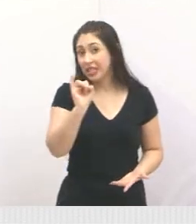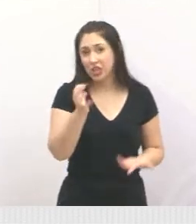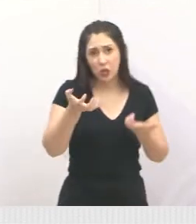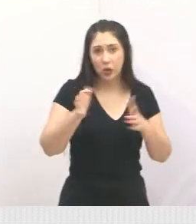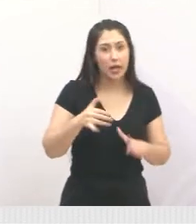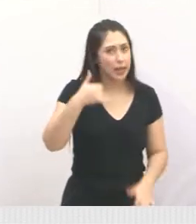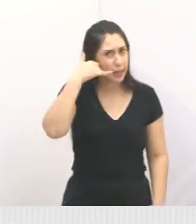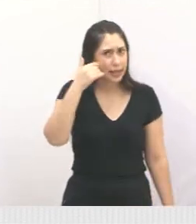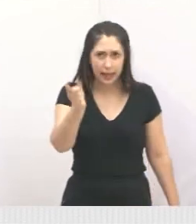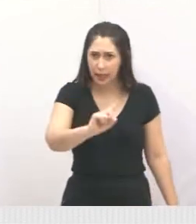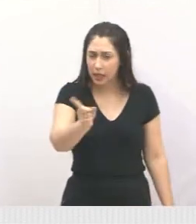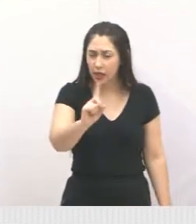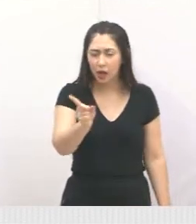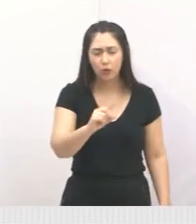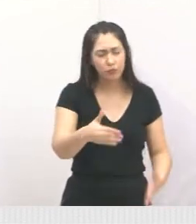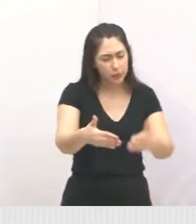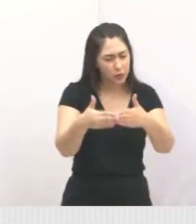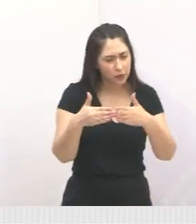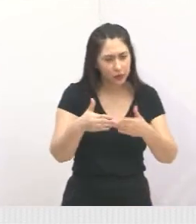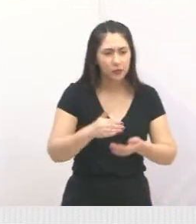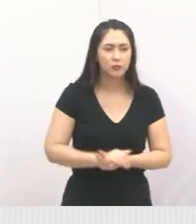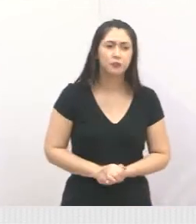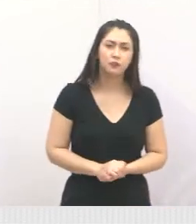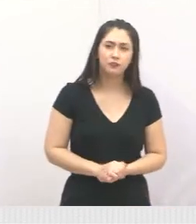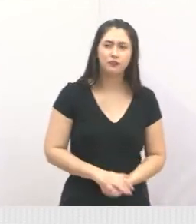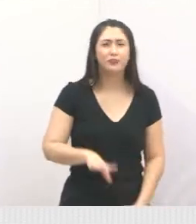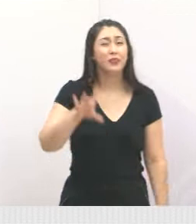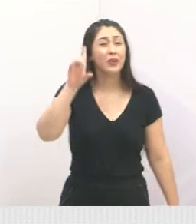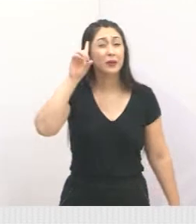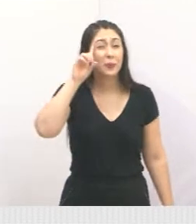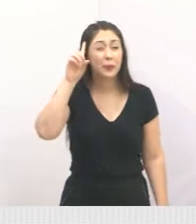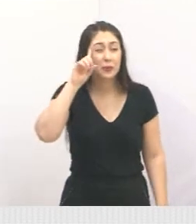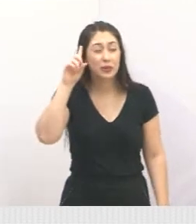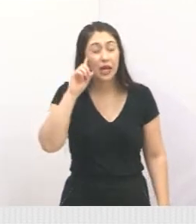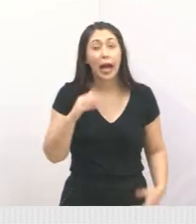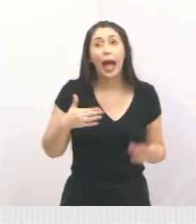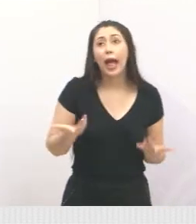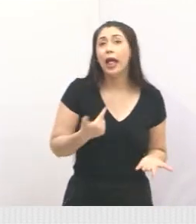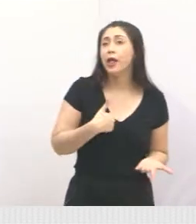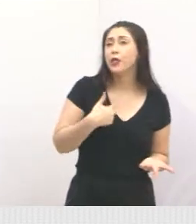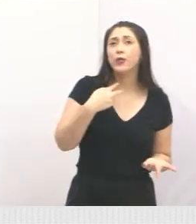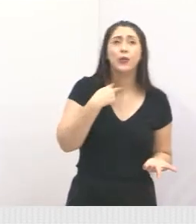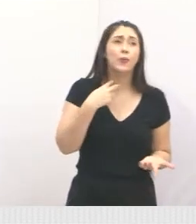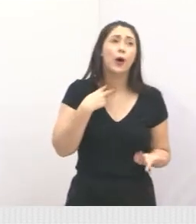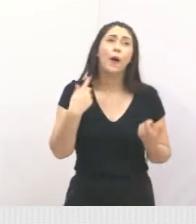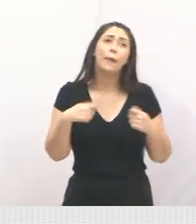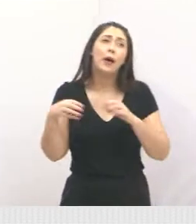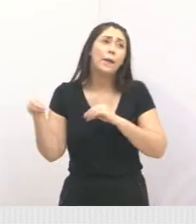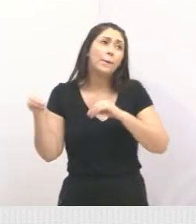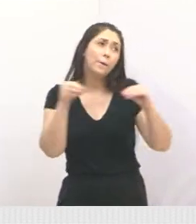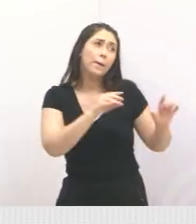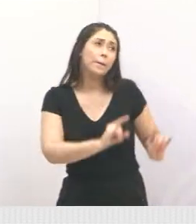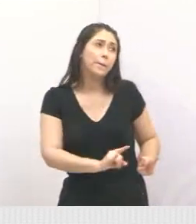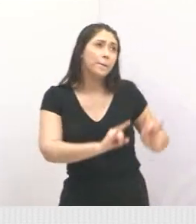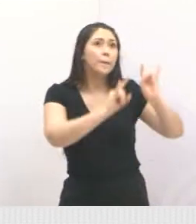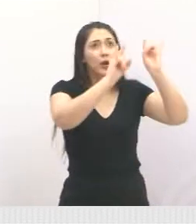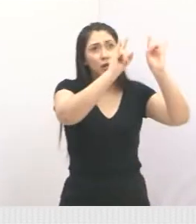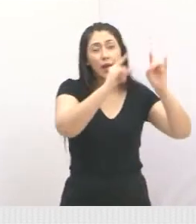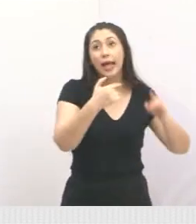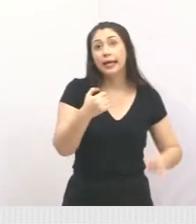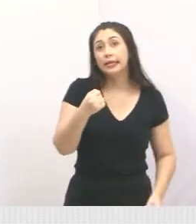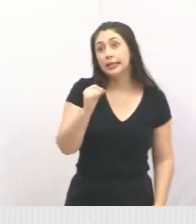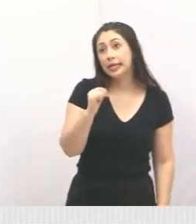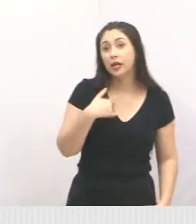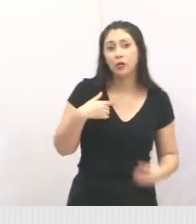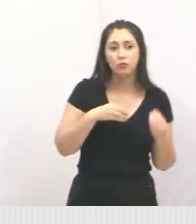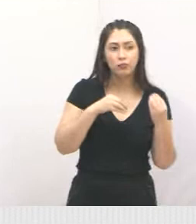ligue mais, tá, gente? Por favor. Todo dia. Ah, eu não posso mais, eu vou mudar para apartamento.